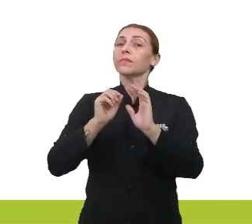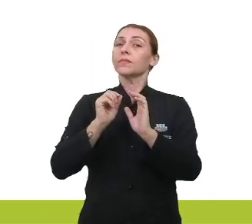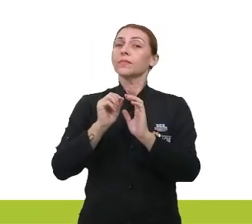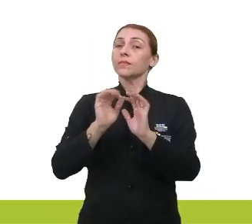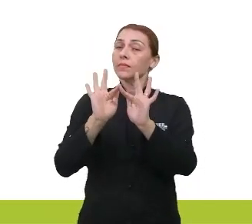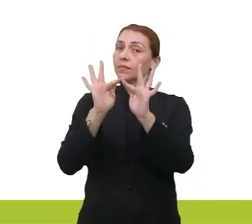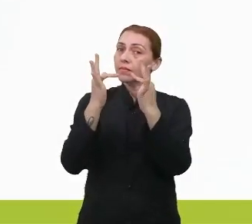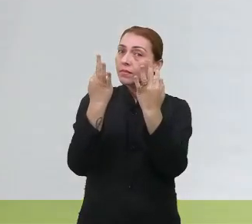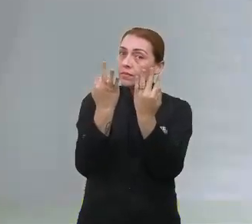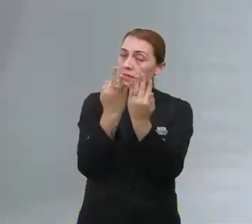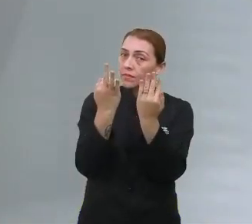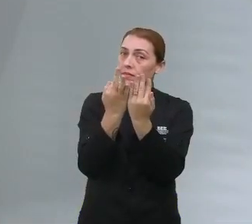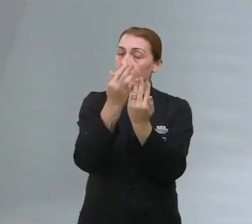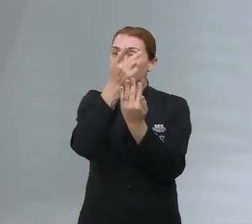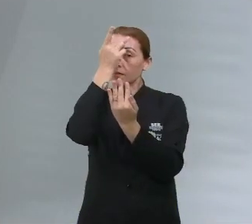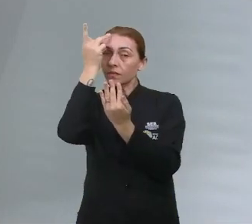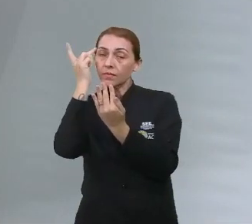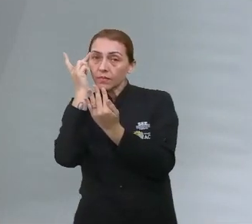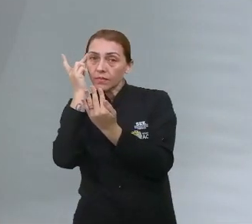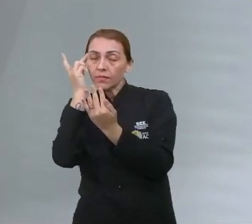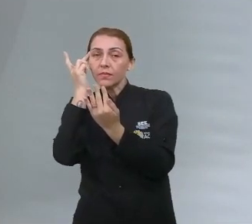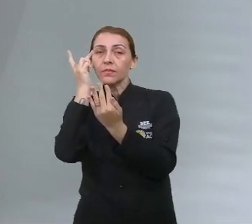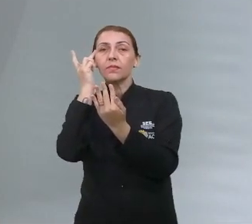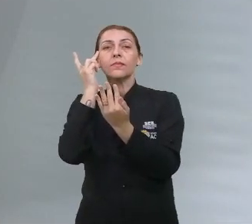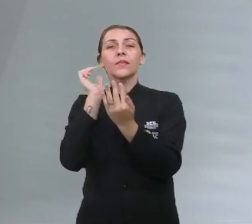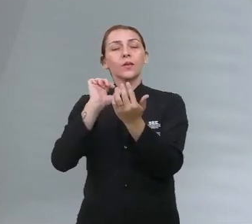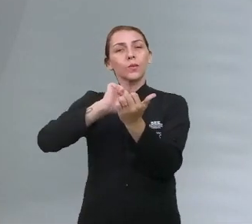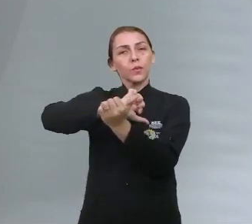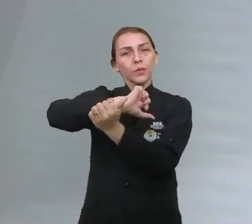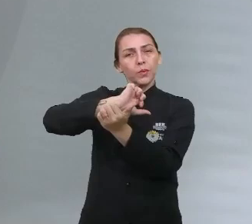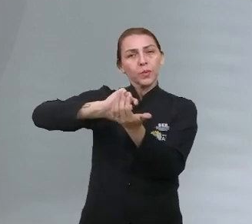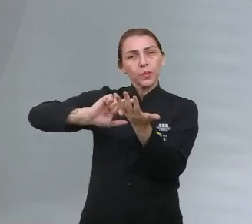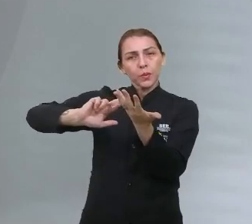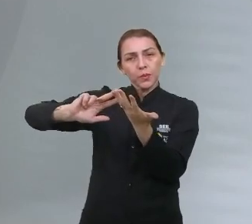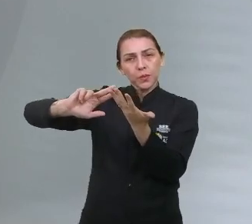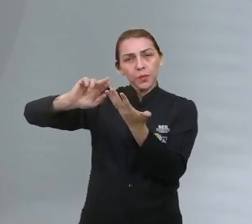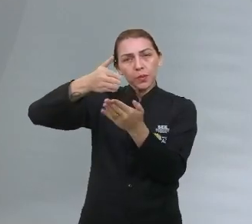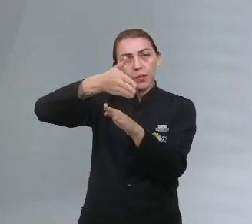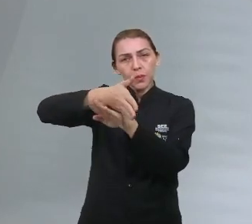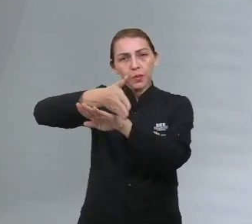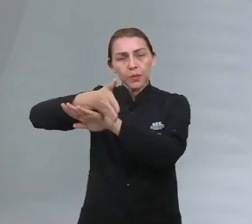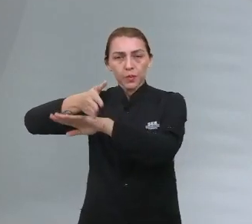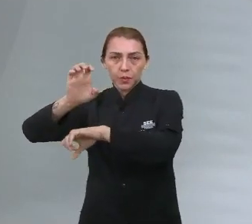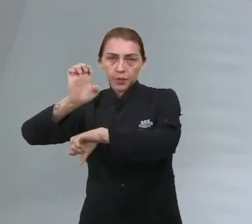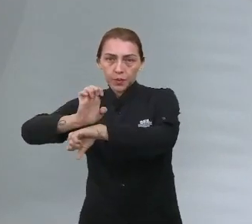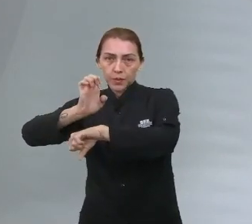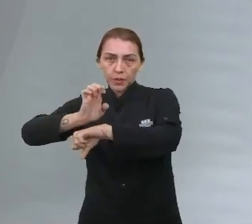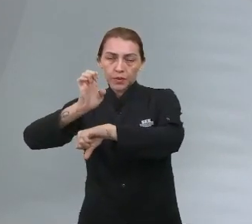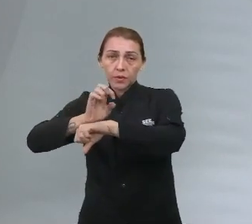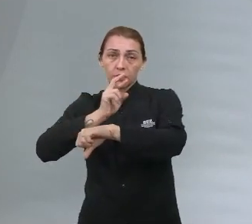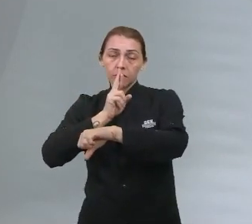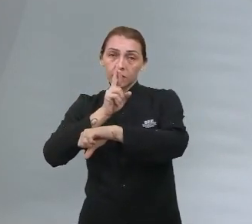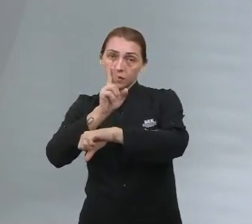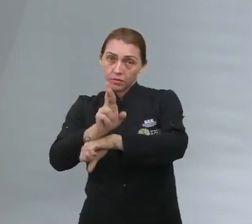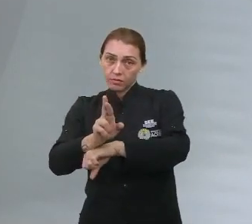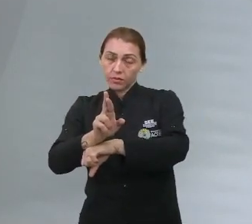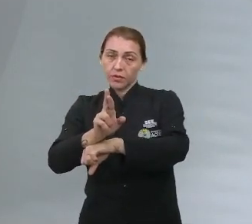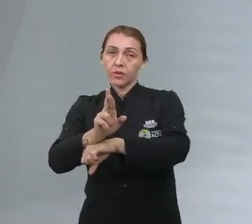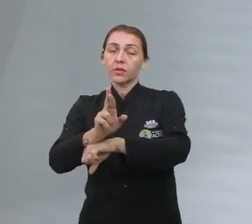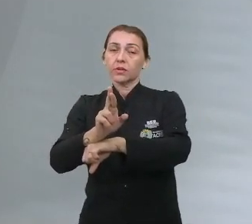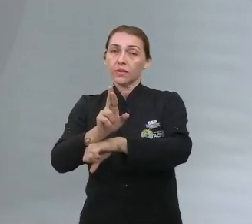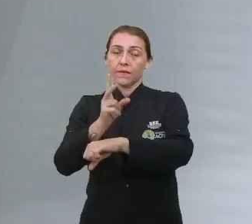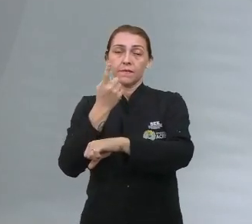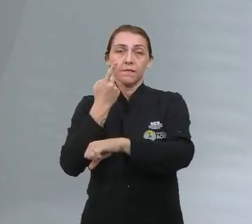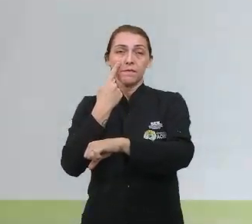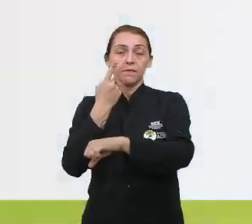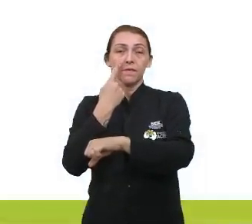a família dessa pessoa passou aí por diversos estados. Olha que interessante, então a resposta é: estamos